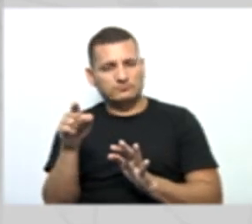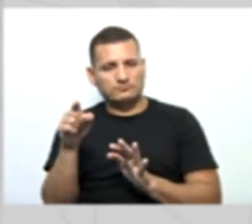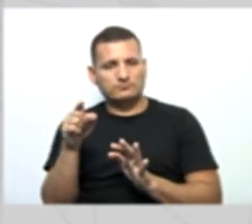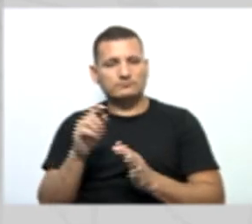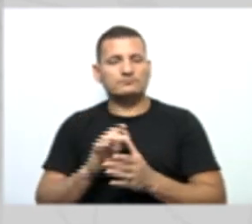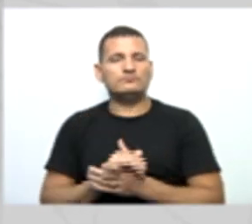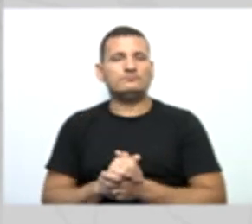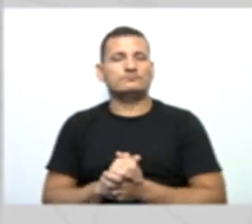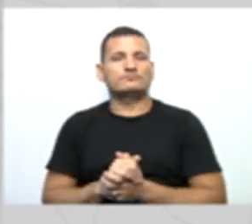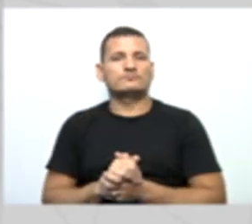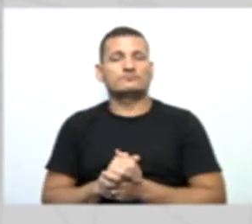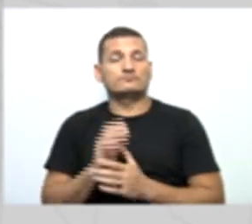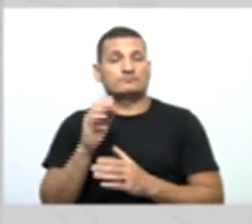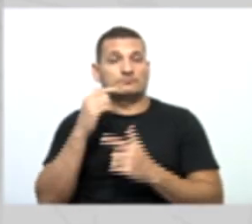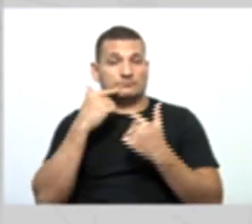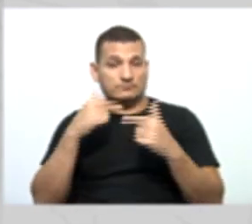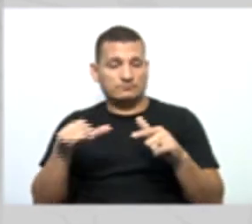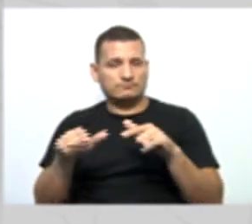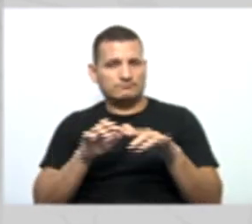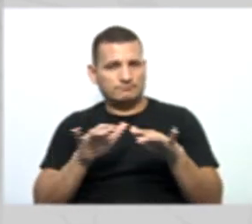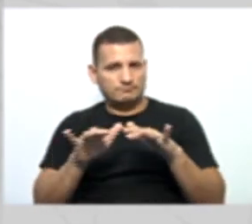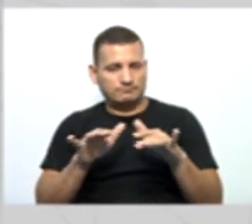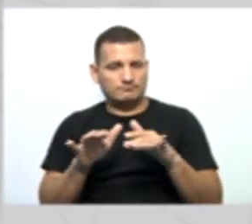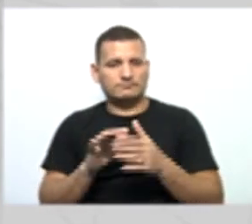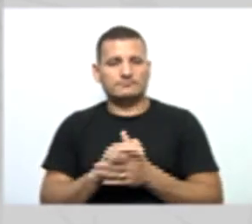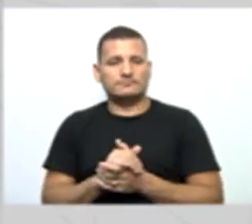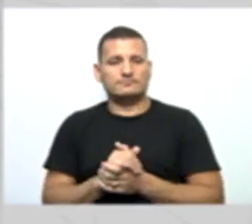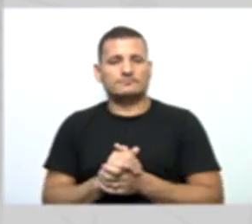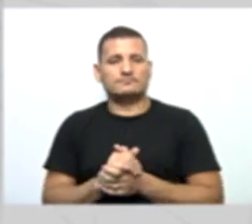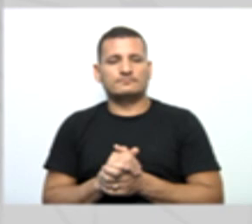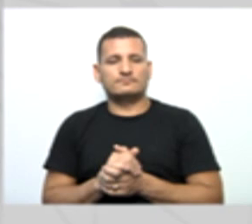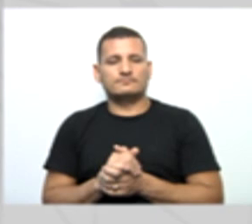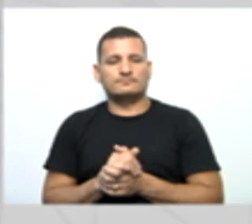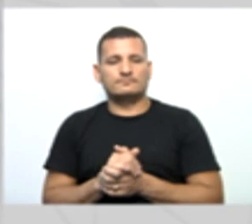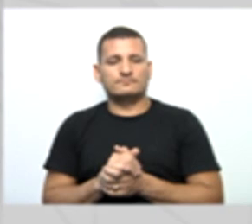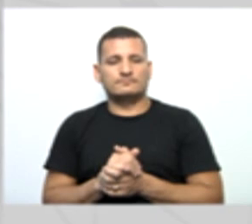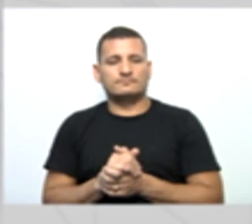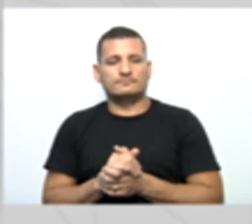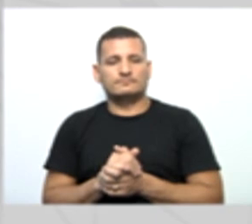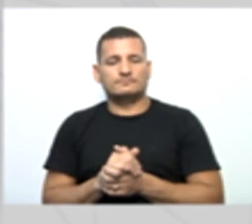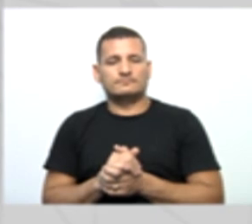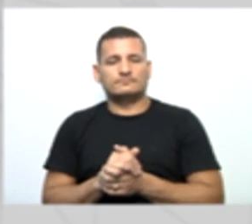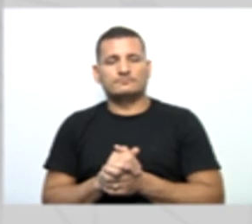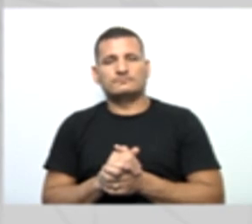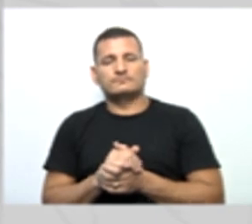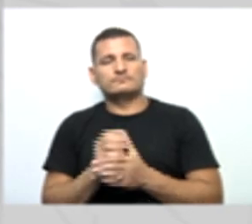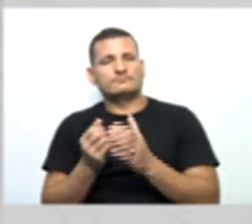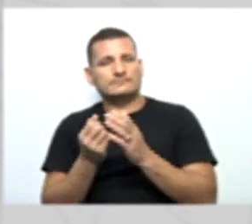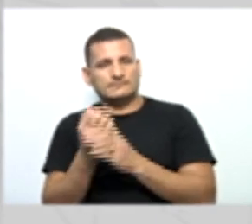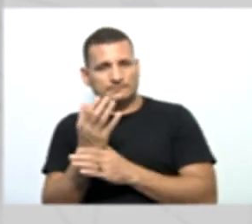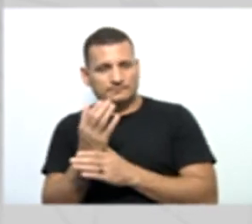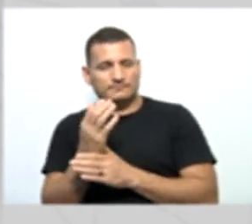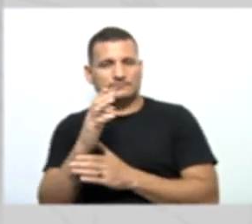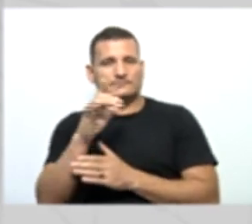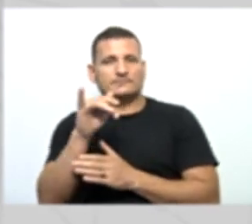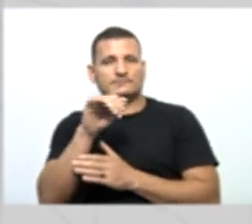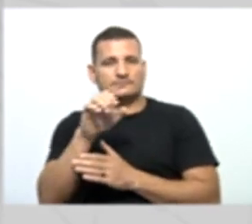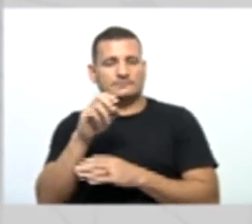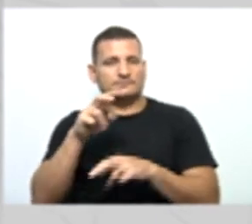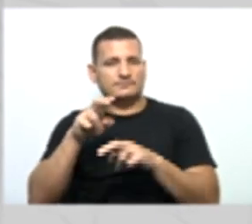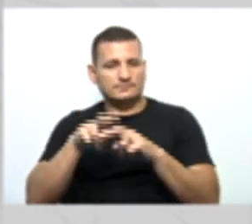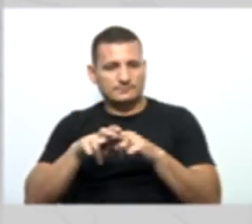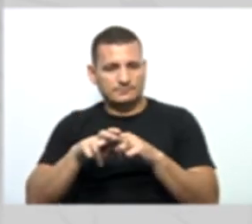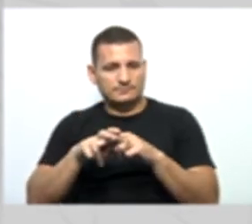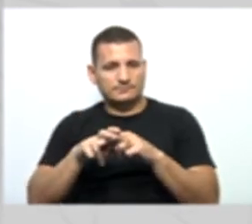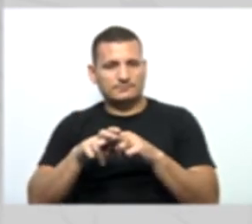funções na linguagem de programação quando nós estudamos, ok? Quando nós criamos a classe cadeira, nós poderíamos colocar aqui,